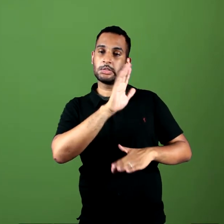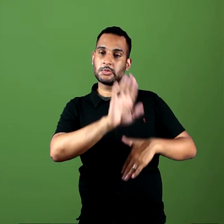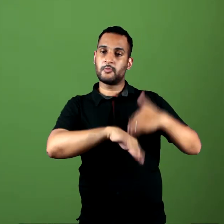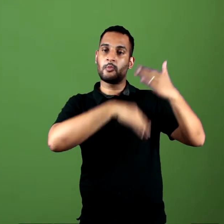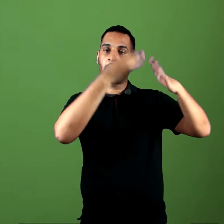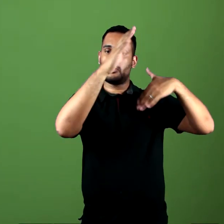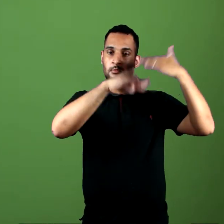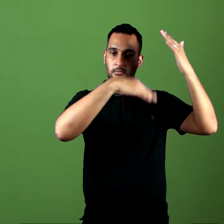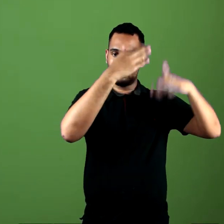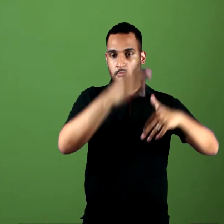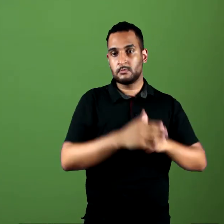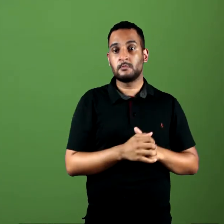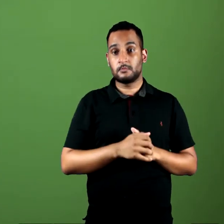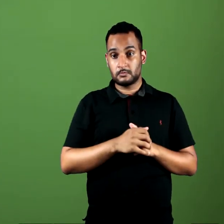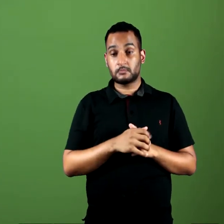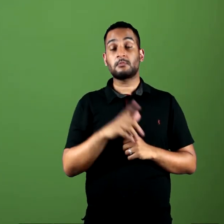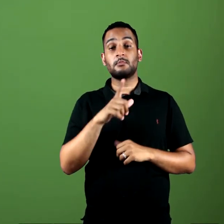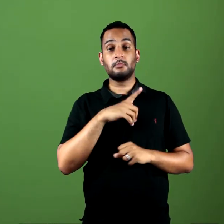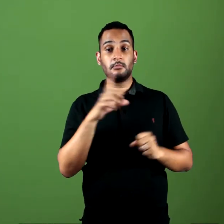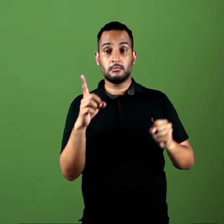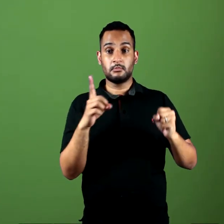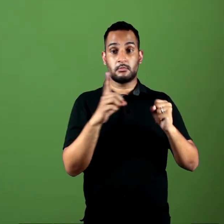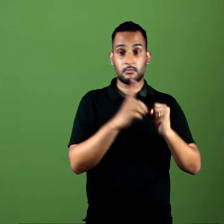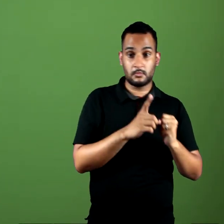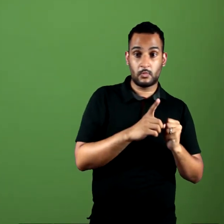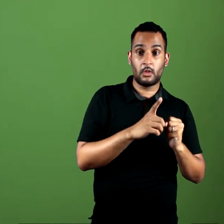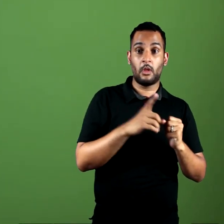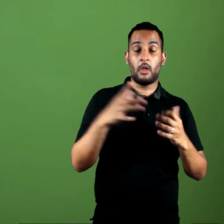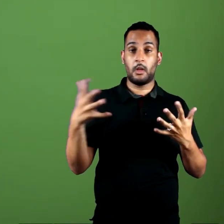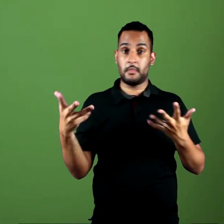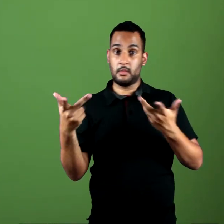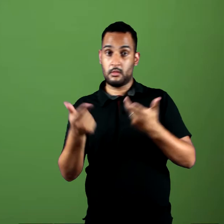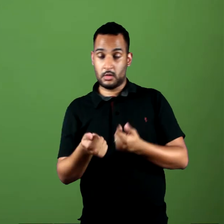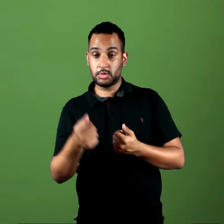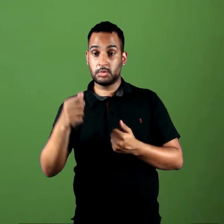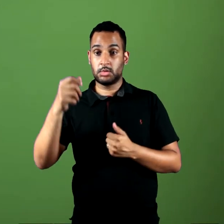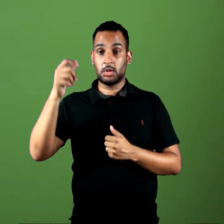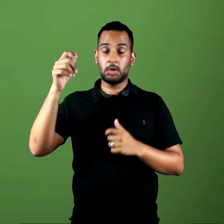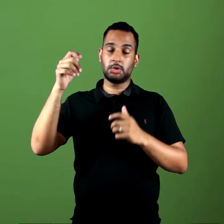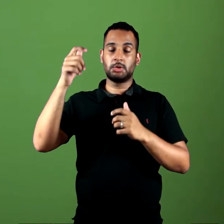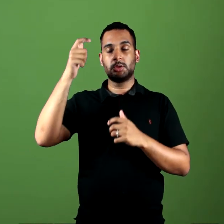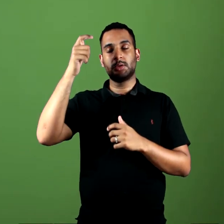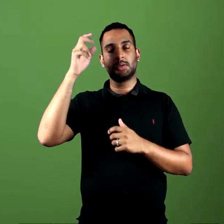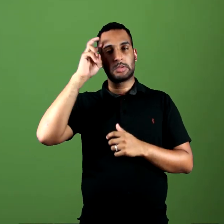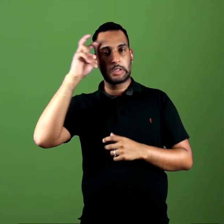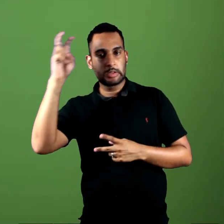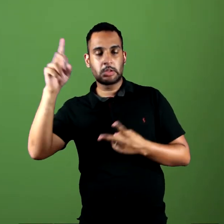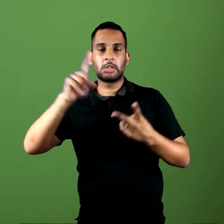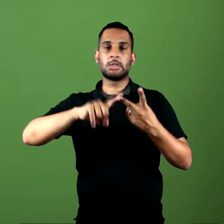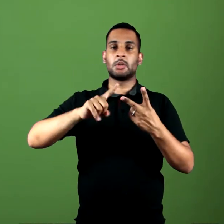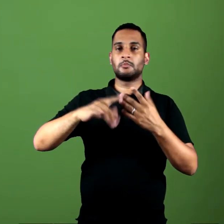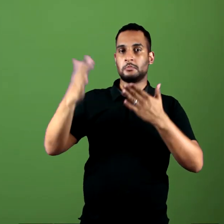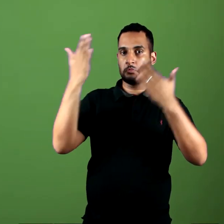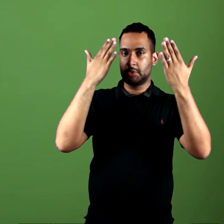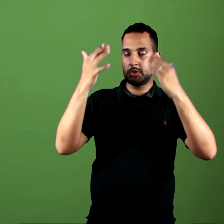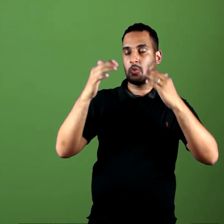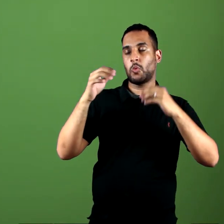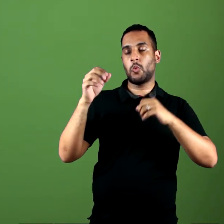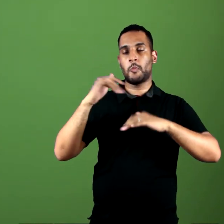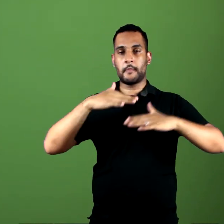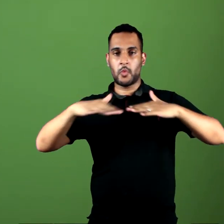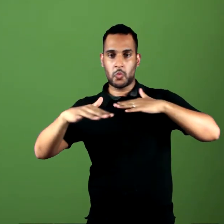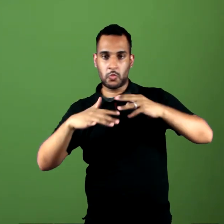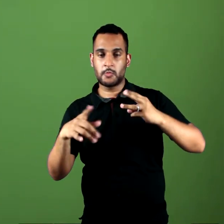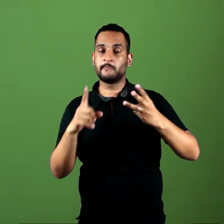desenvolvimento assincrônico entre habilidades intelectuais, psicomotoras, características